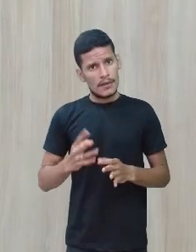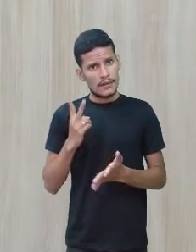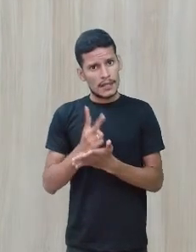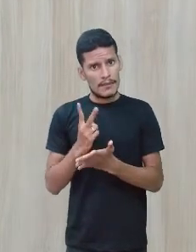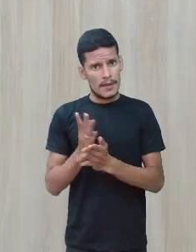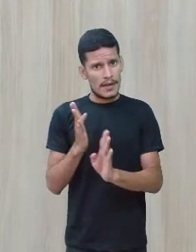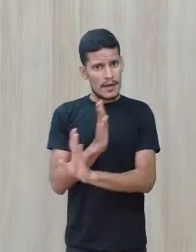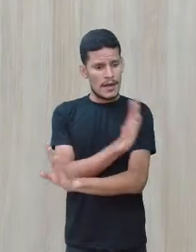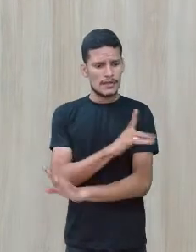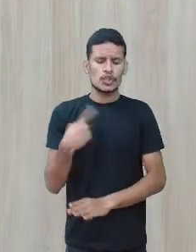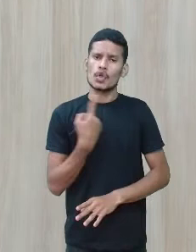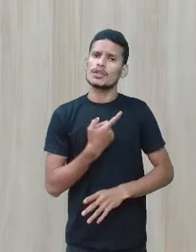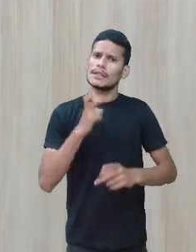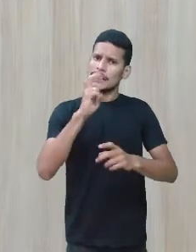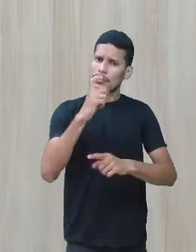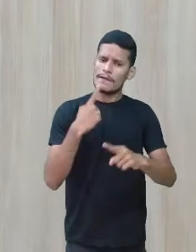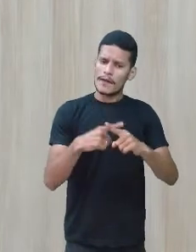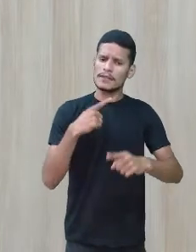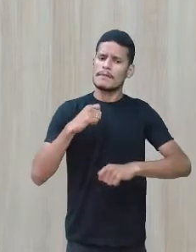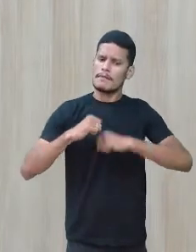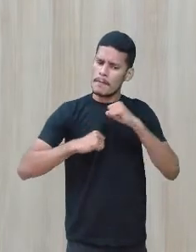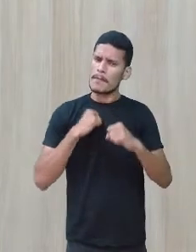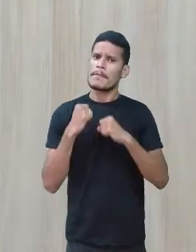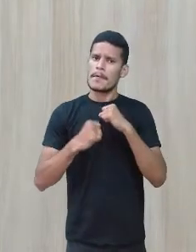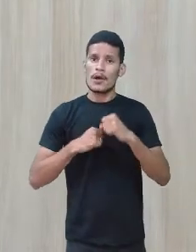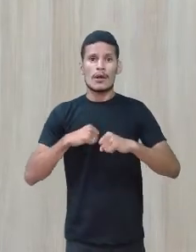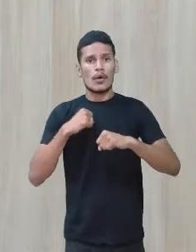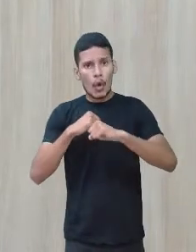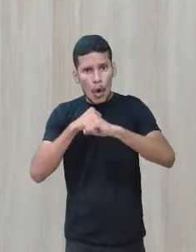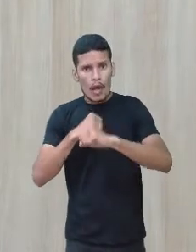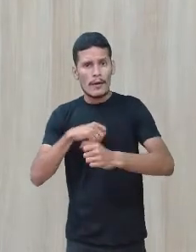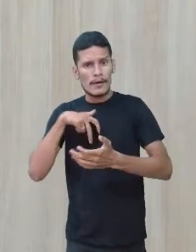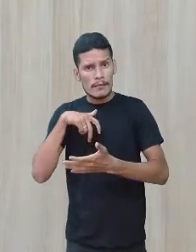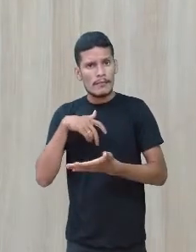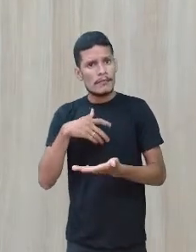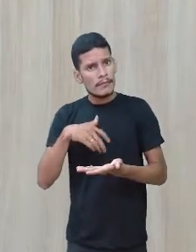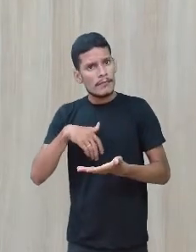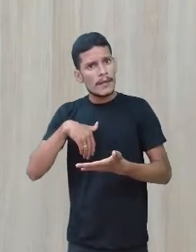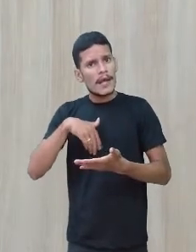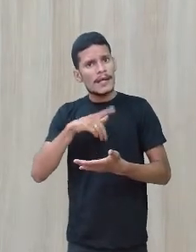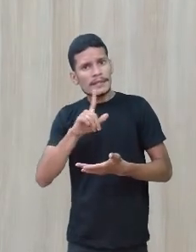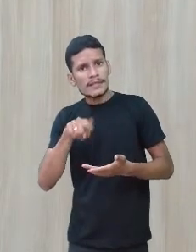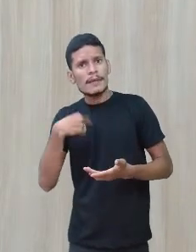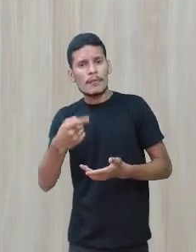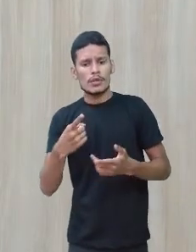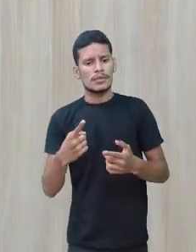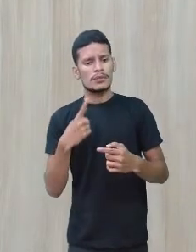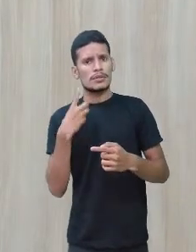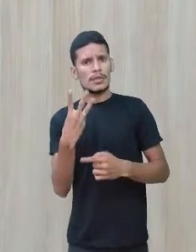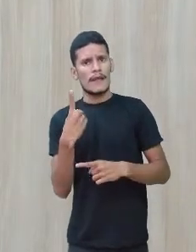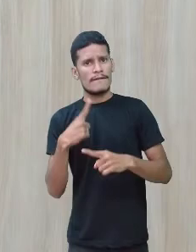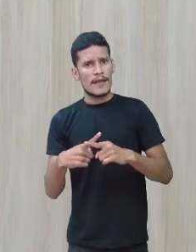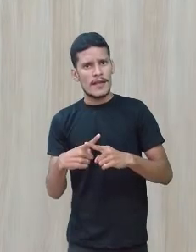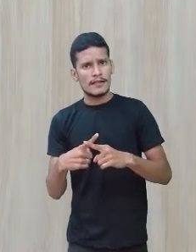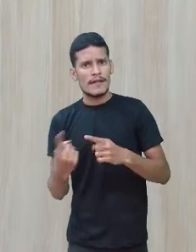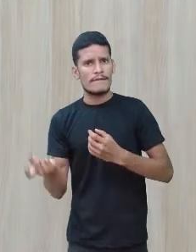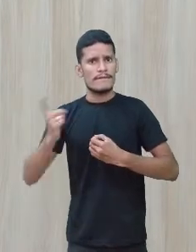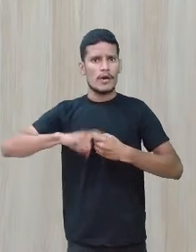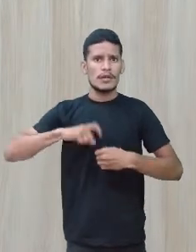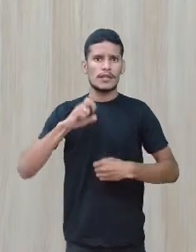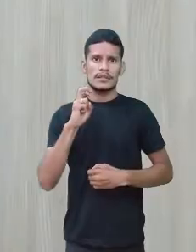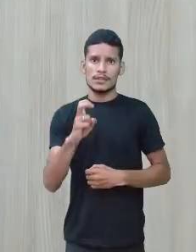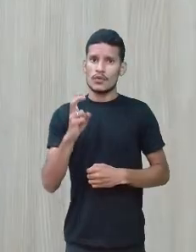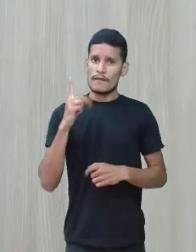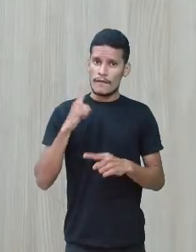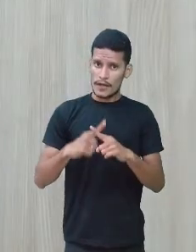que antes a gente jogava lá com tudo, maior pique, acostumado, e depois foi jogar 3, depois 5. E aí?